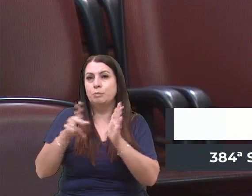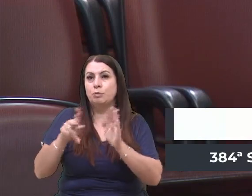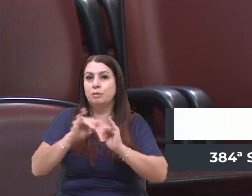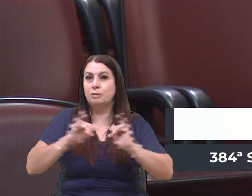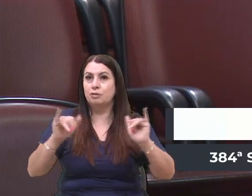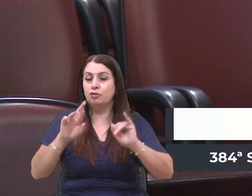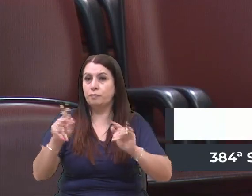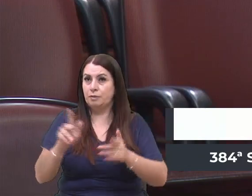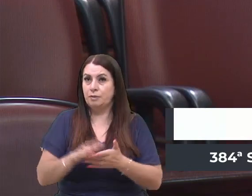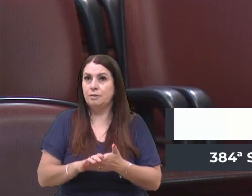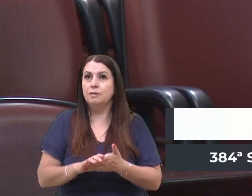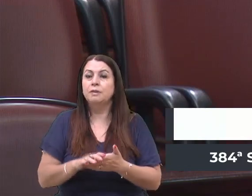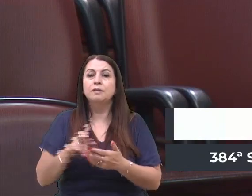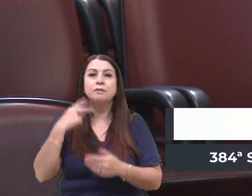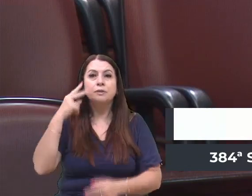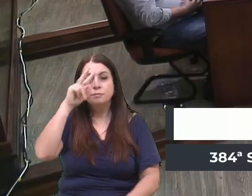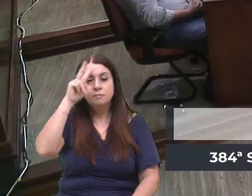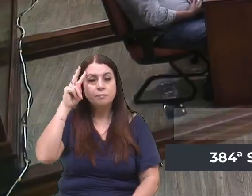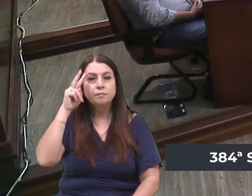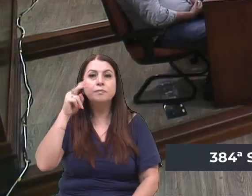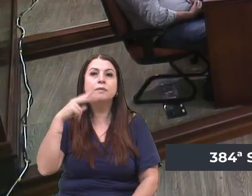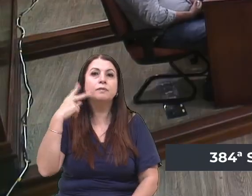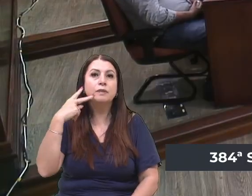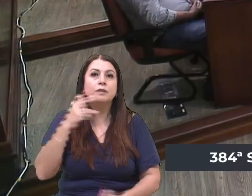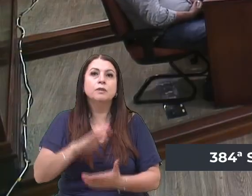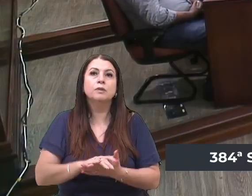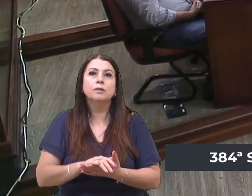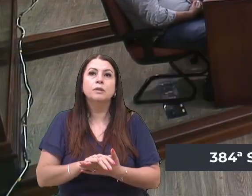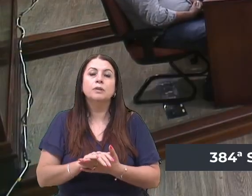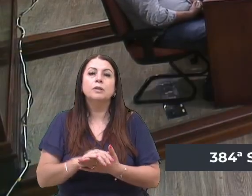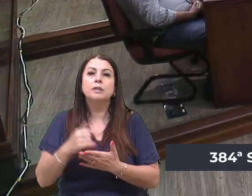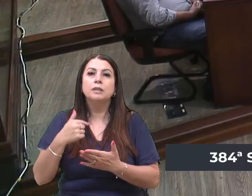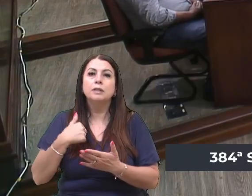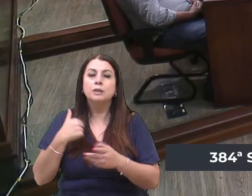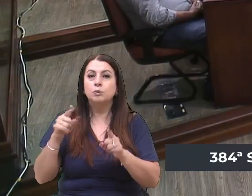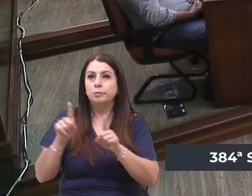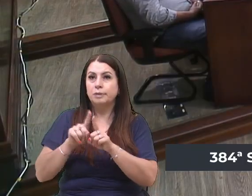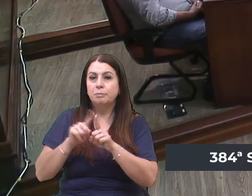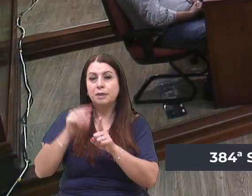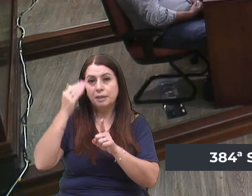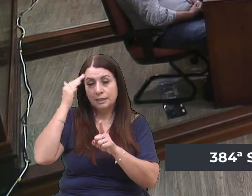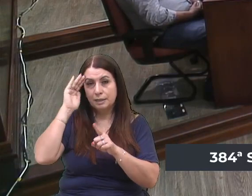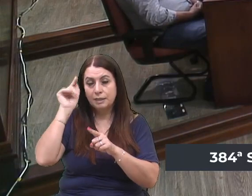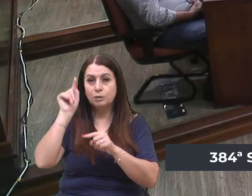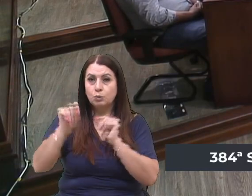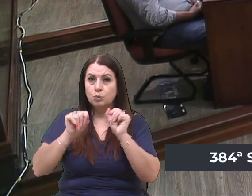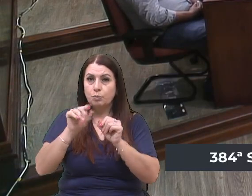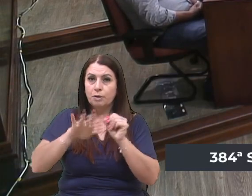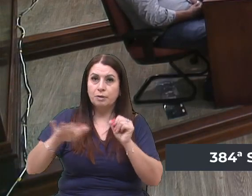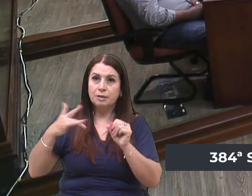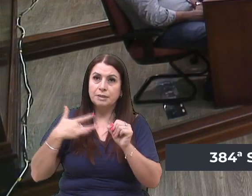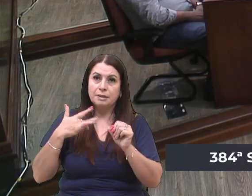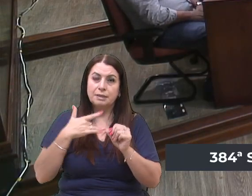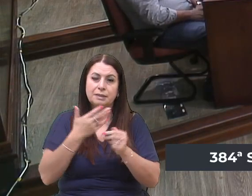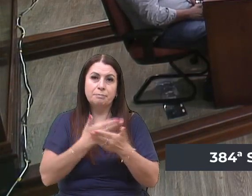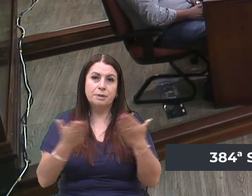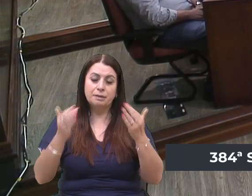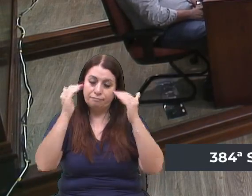Wes. Rafael, eu também entendo que nessa questão de saúde se perdeu o